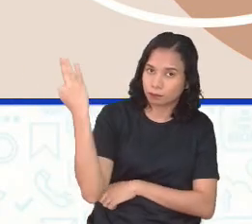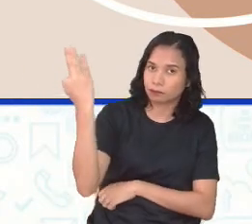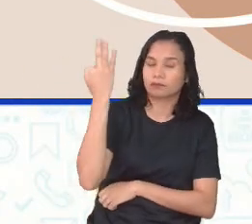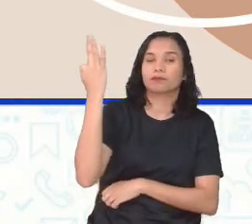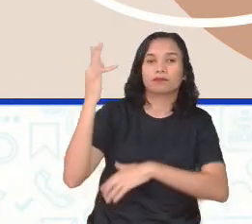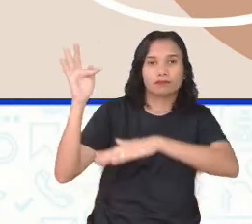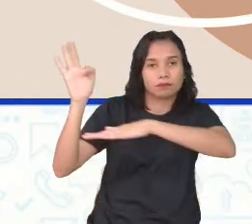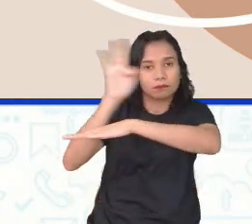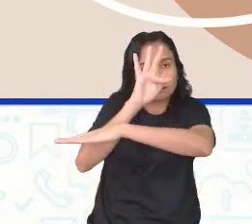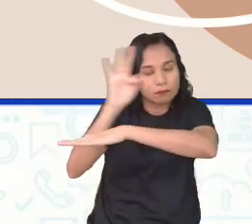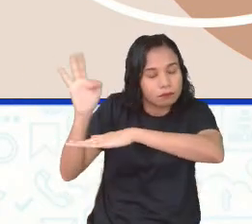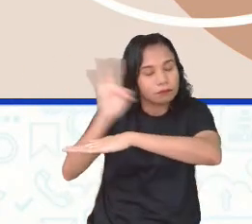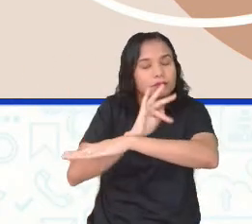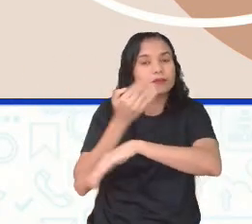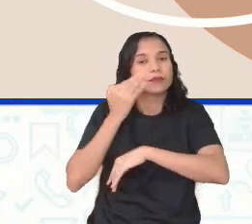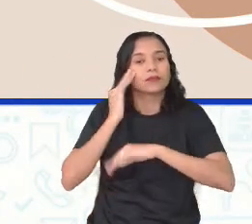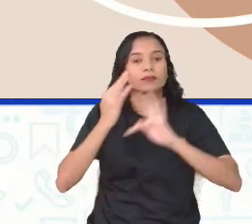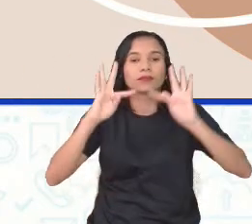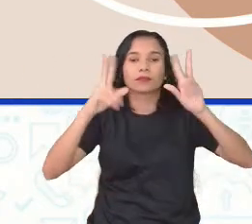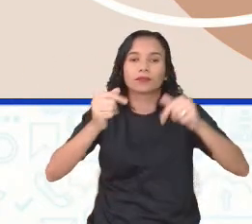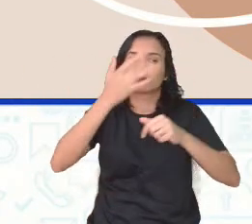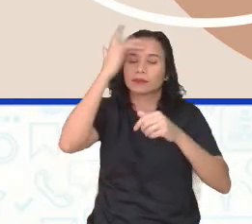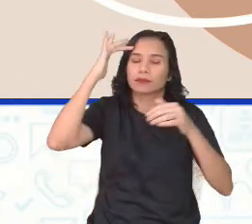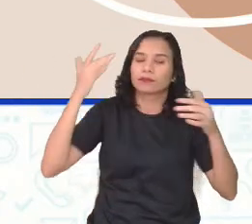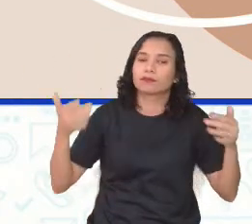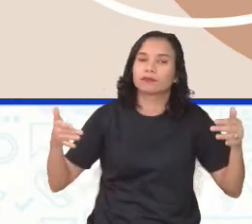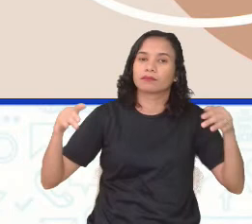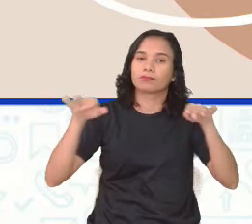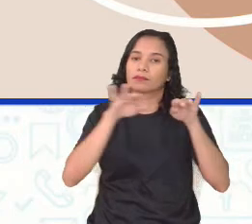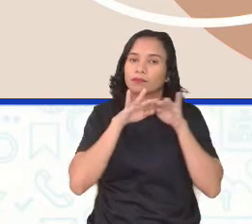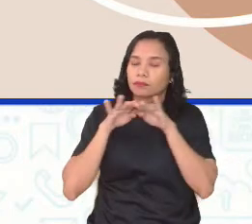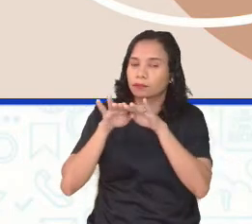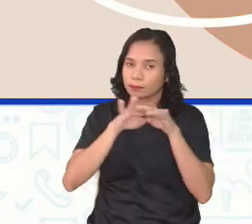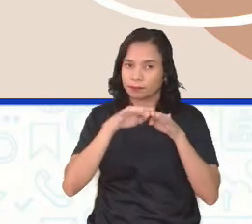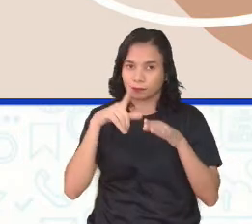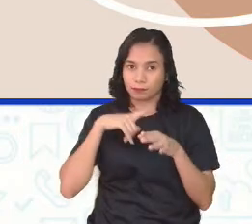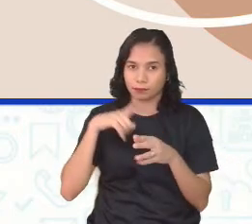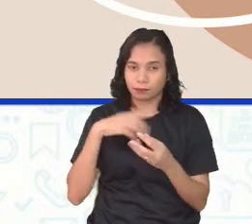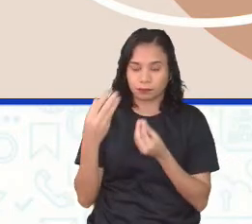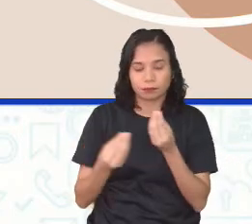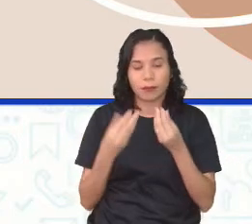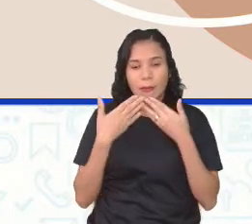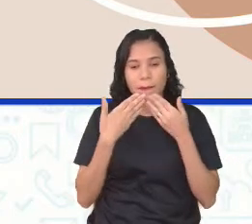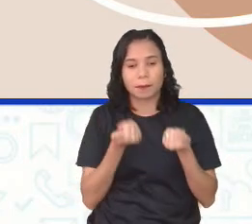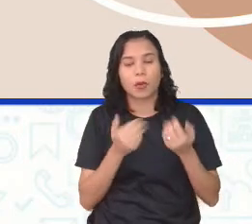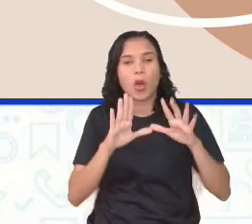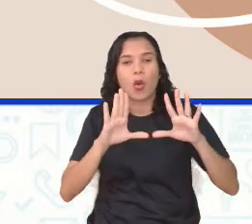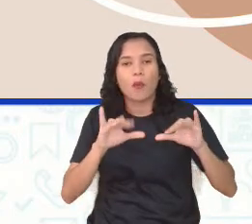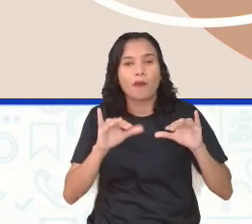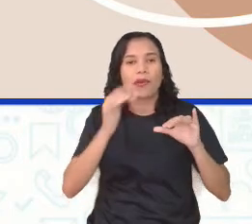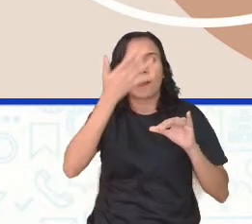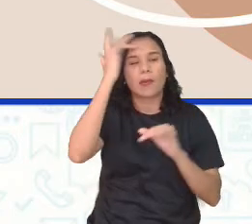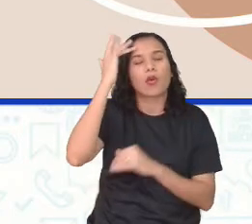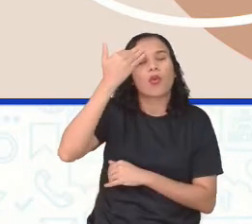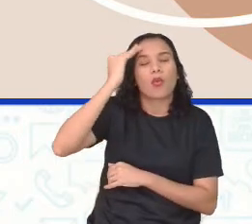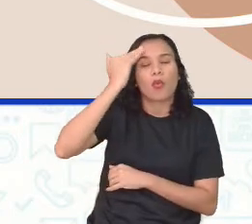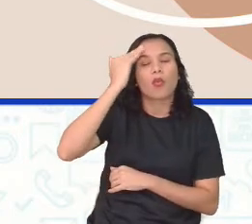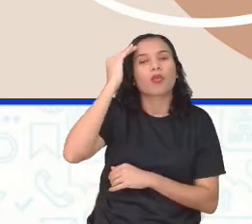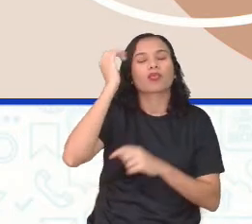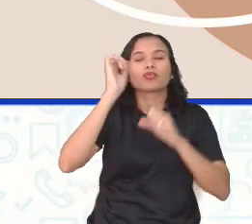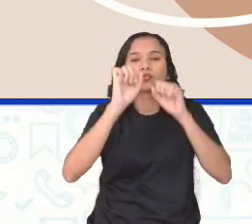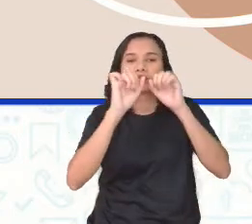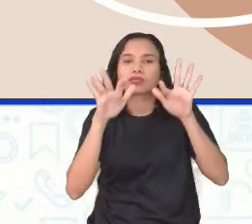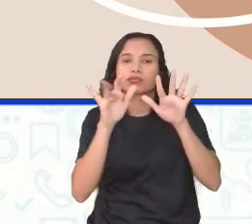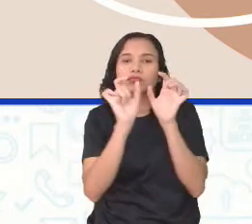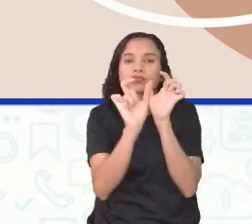totalmente entendível, não é? E deve ser a língua padrão, onde traz um certo conforto, não é? No entendimento de todos